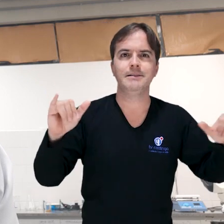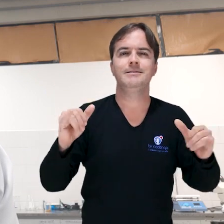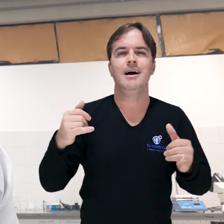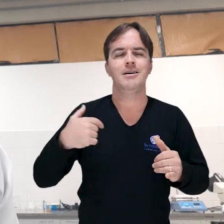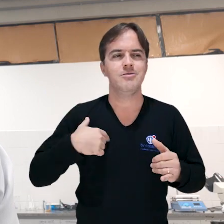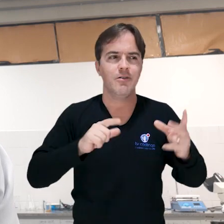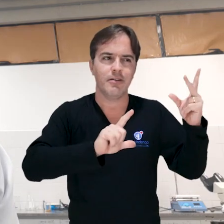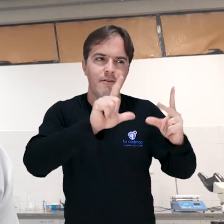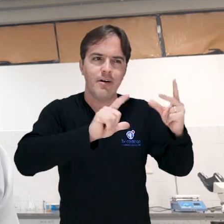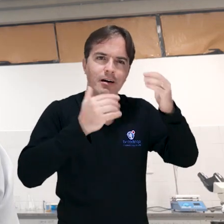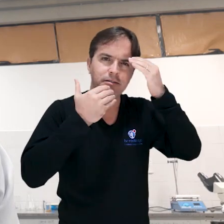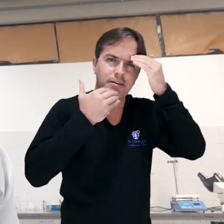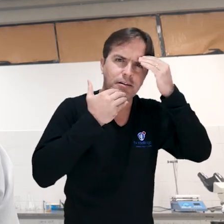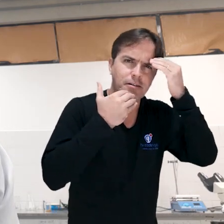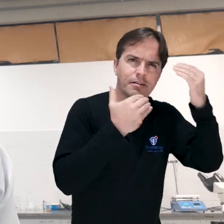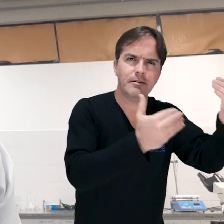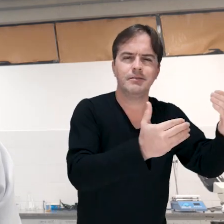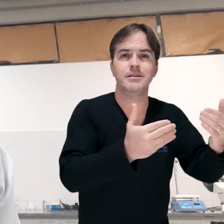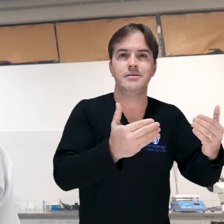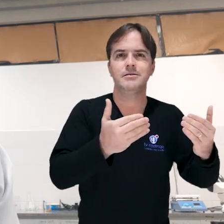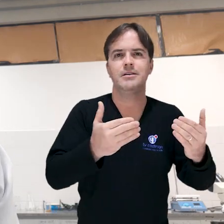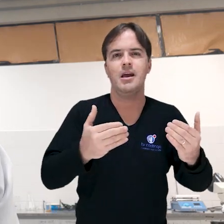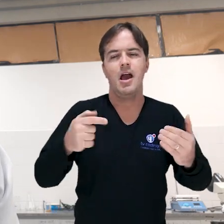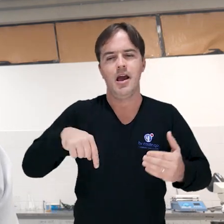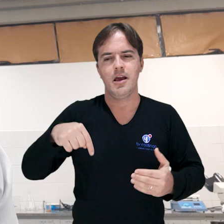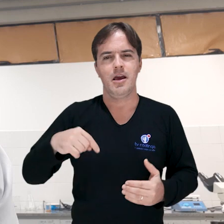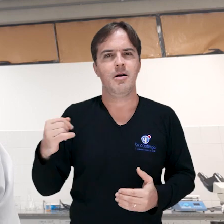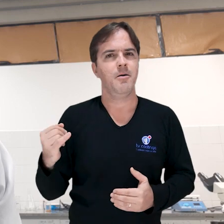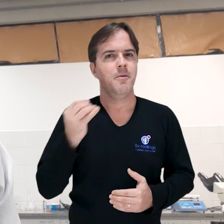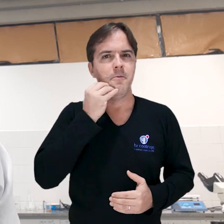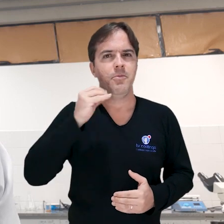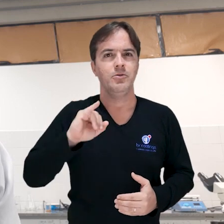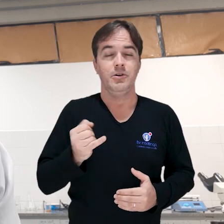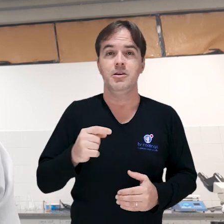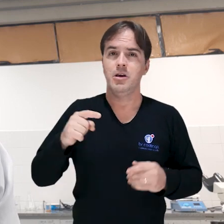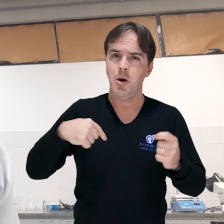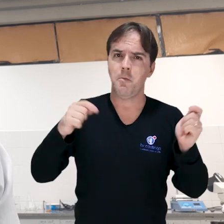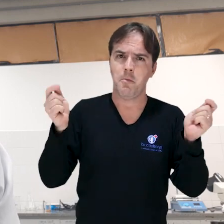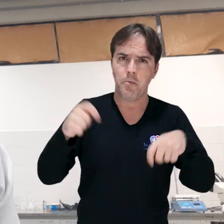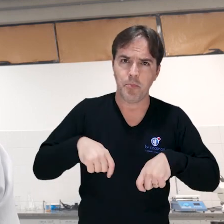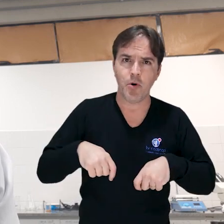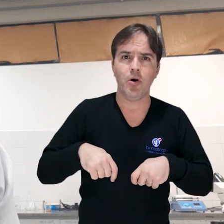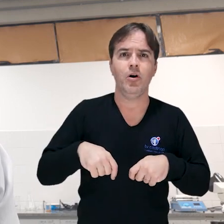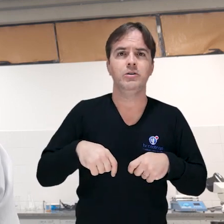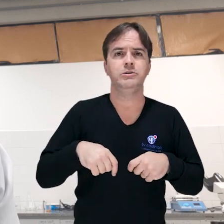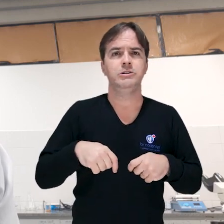novamente à TV Caatinga pela oportunidade, ficar à disposição para maiores